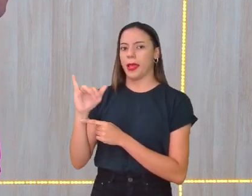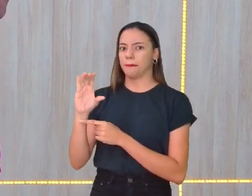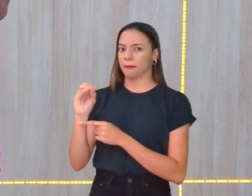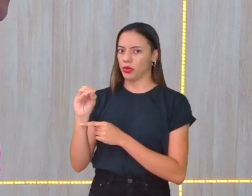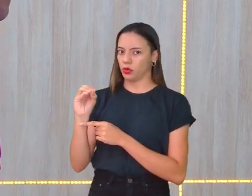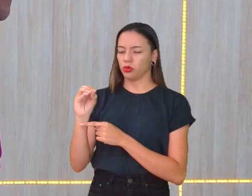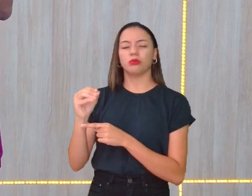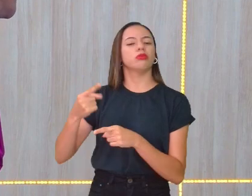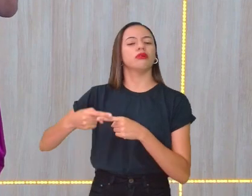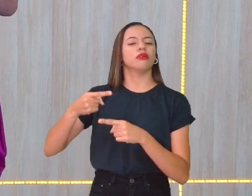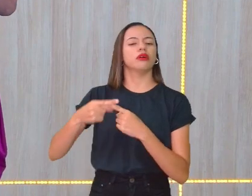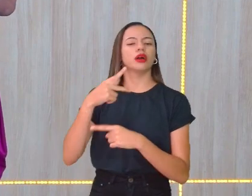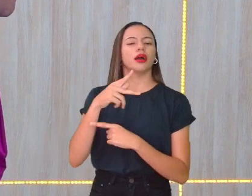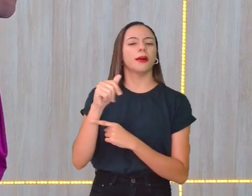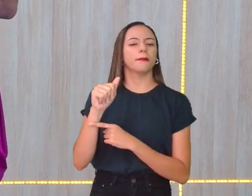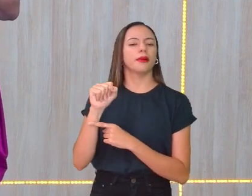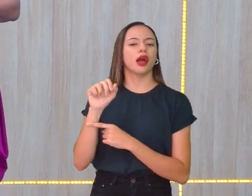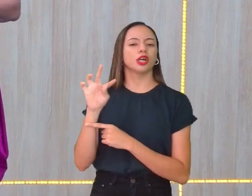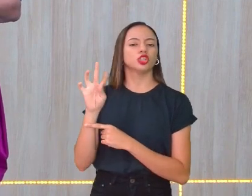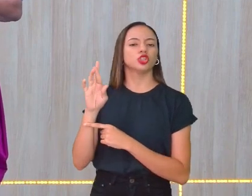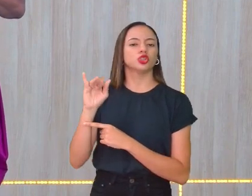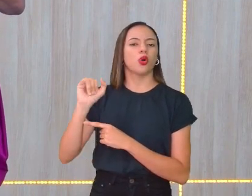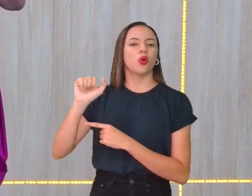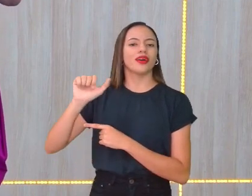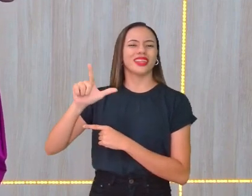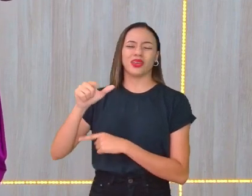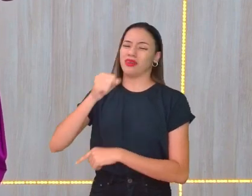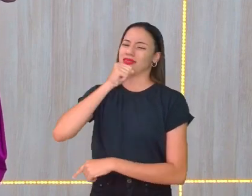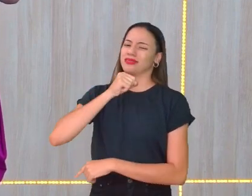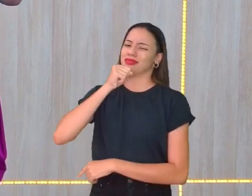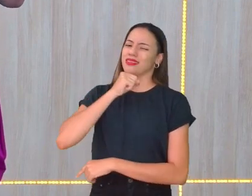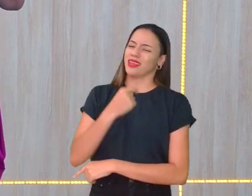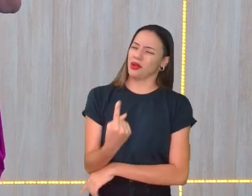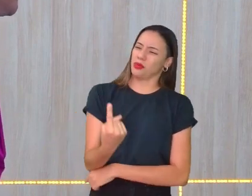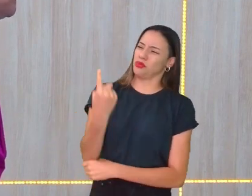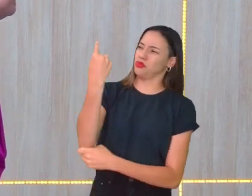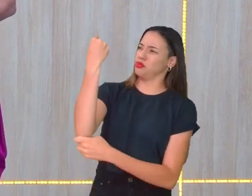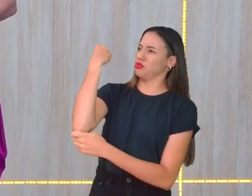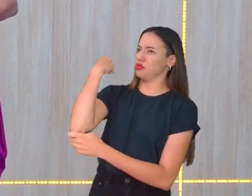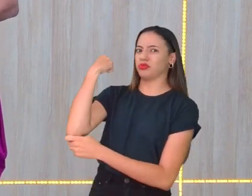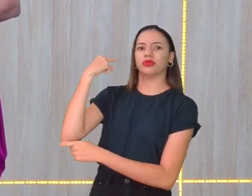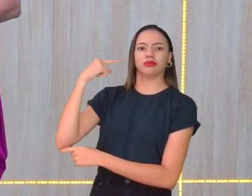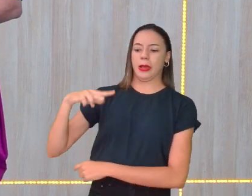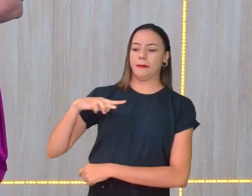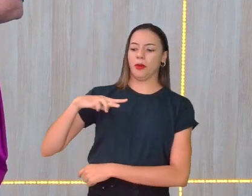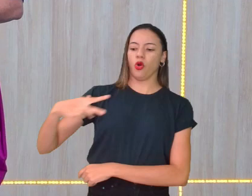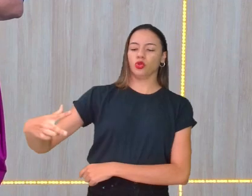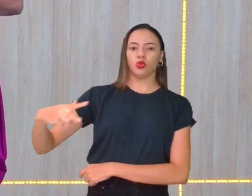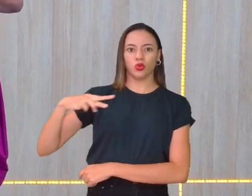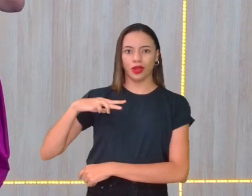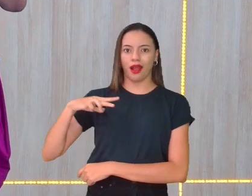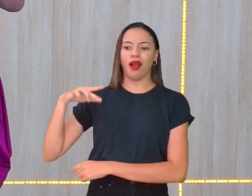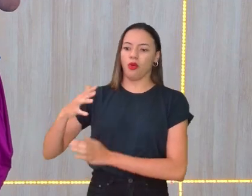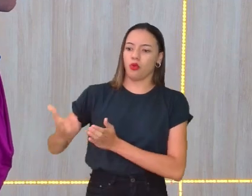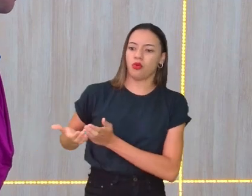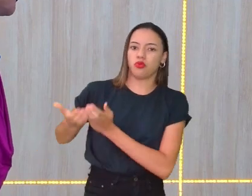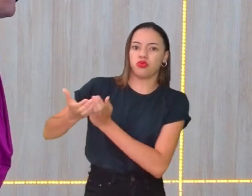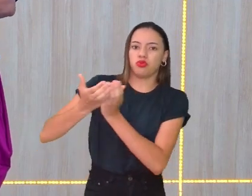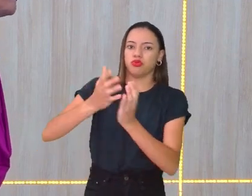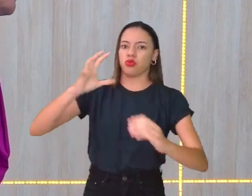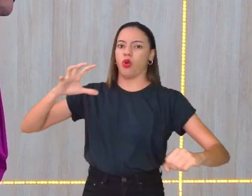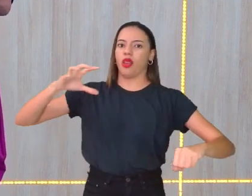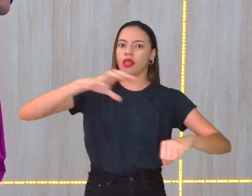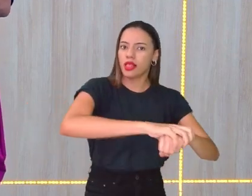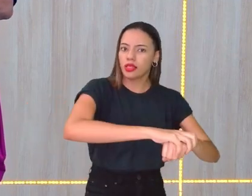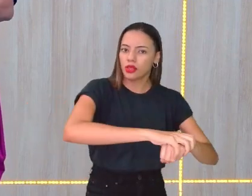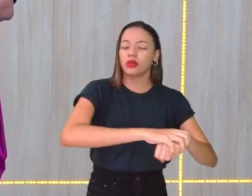uma manifestação muito antiga, tá? Ela veio de Portugal com os colonizadores. Ao longo dos